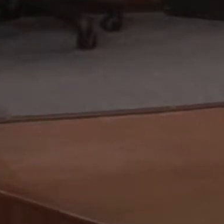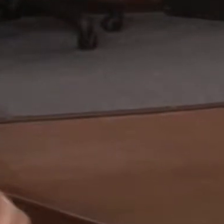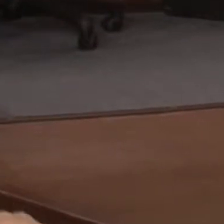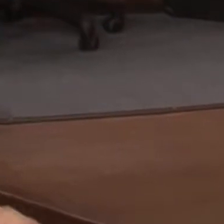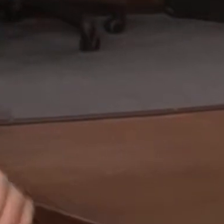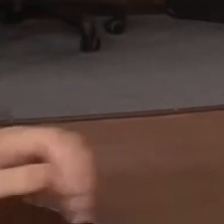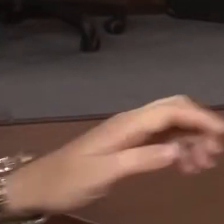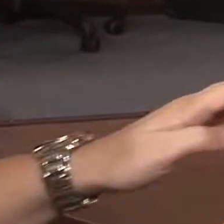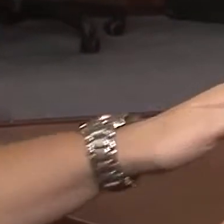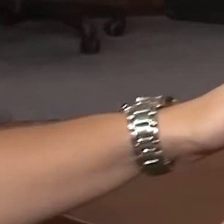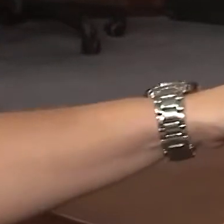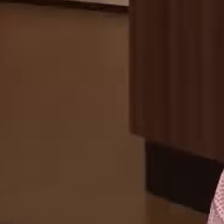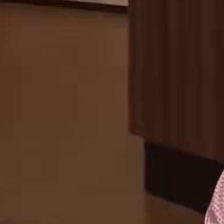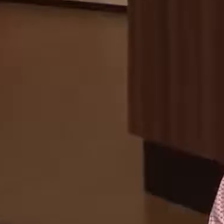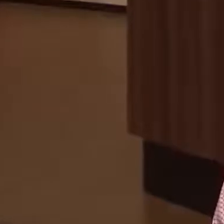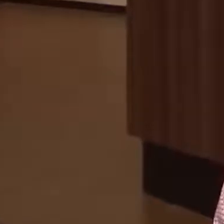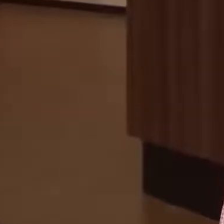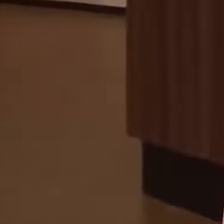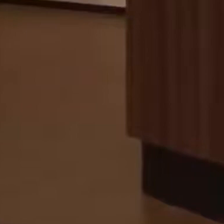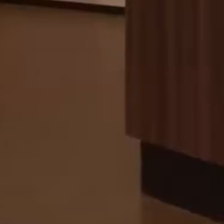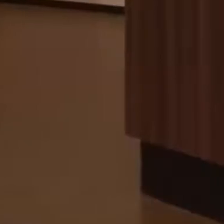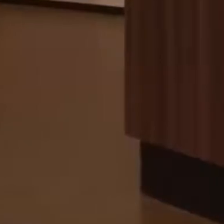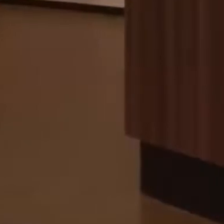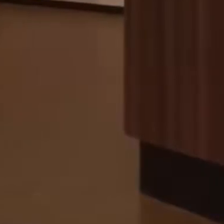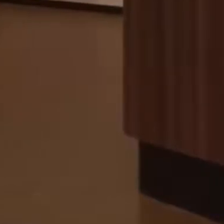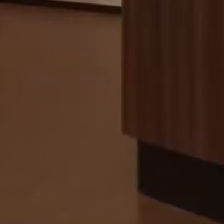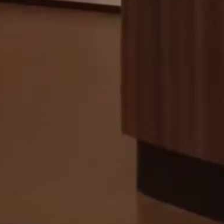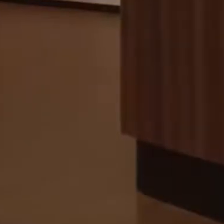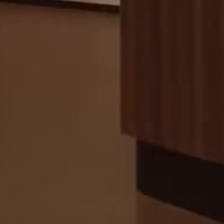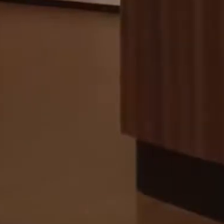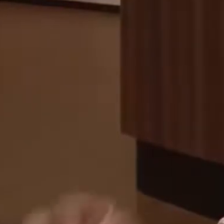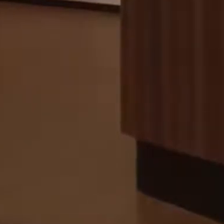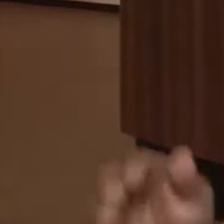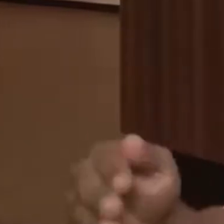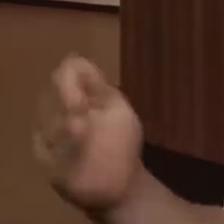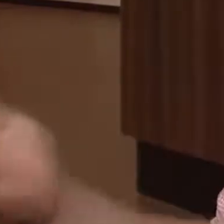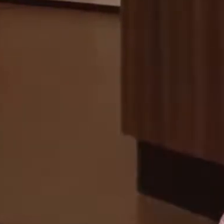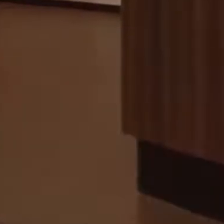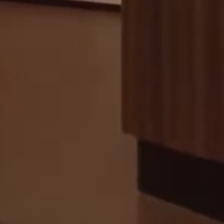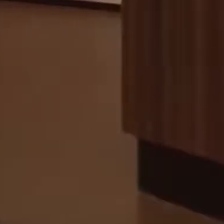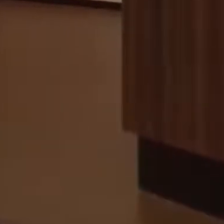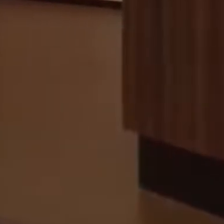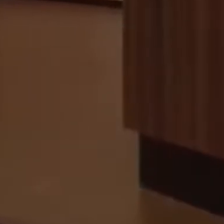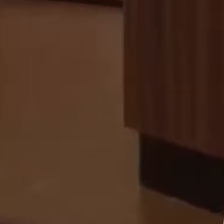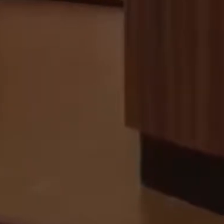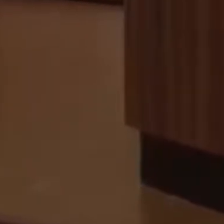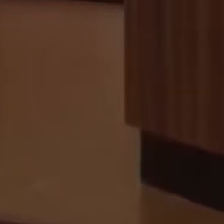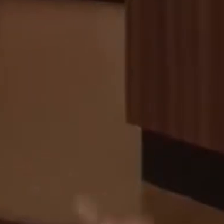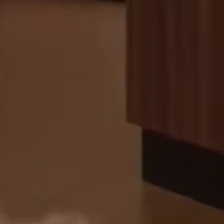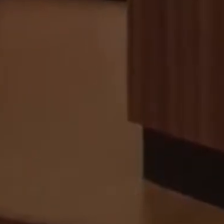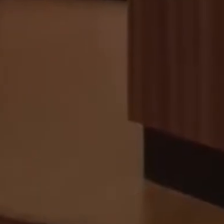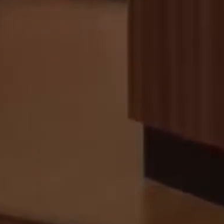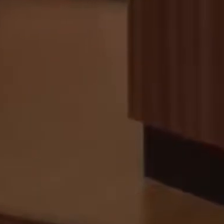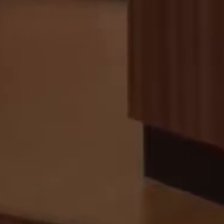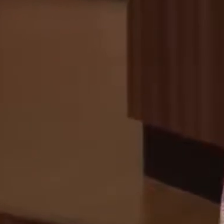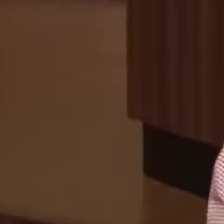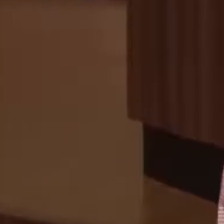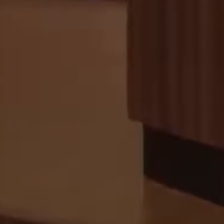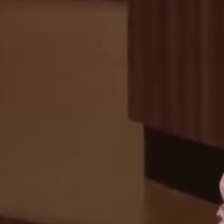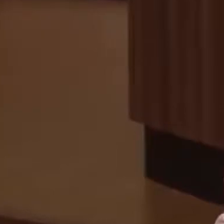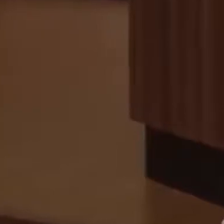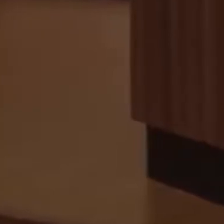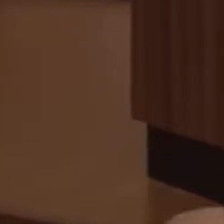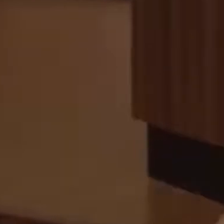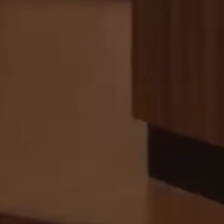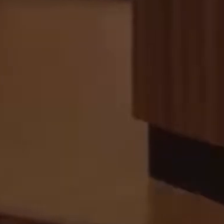procedimentos que são necessários para a cidade. Esta é uma lei muito importante. Pode ter certeza que a reformulação dessa lei, que é de 81, é